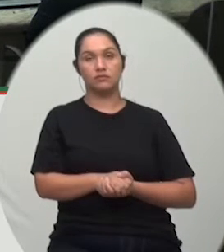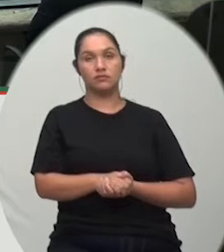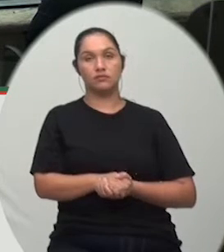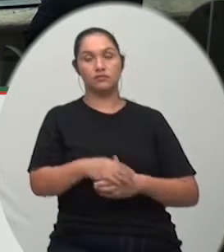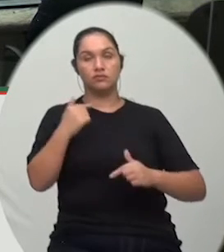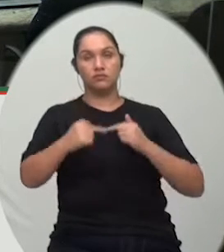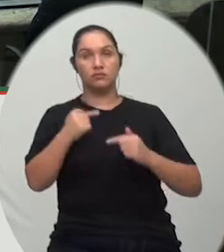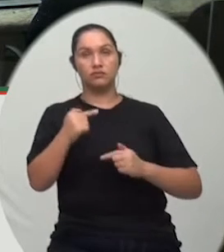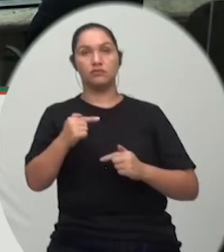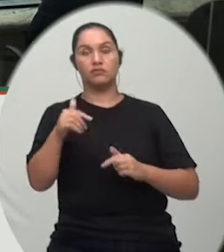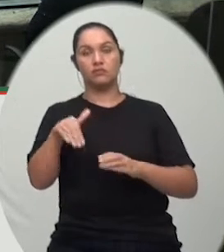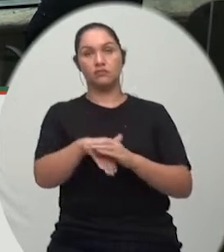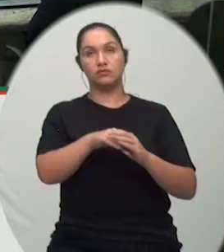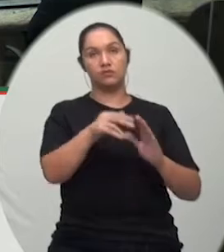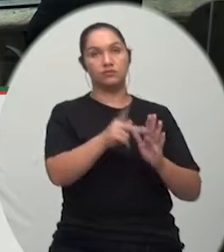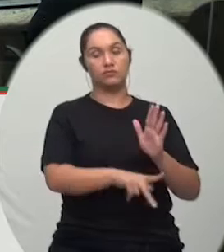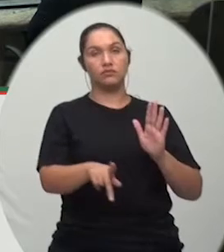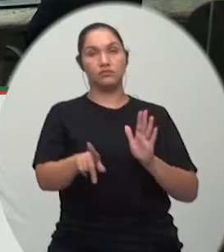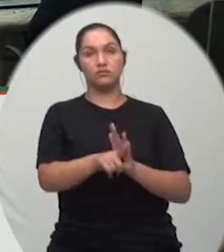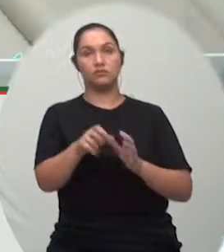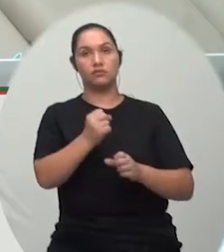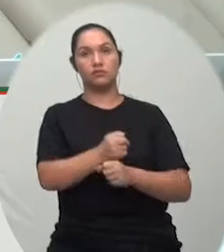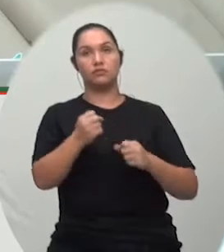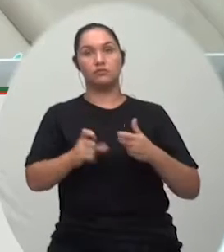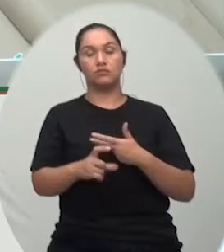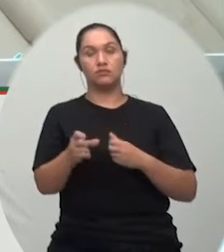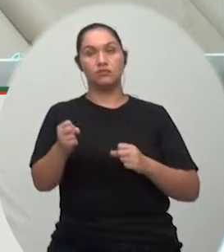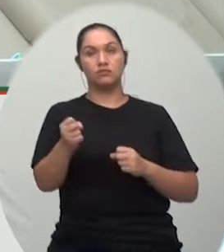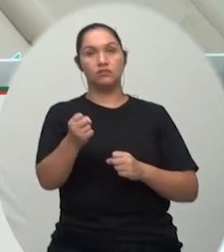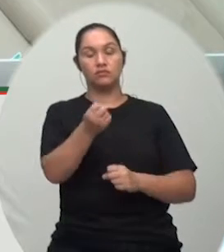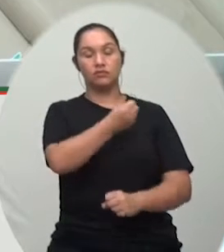Em única discussão e votação, o projeto de lei do Executivo